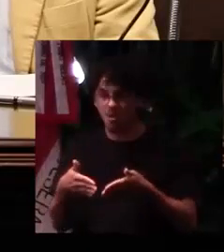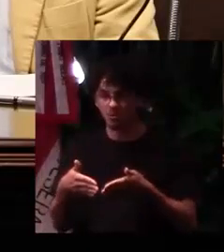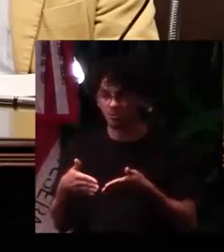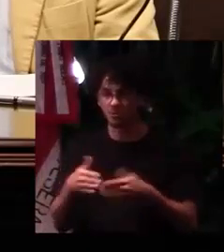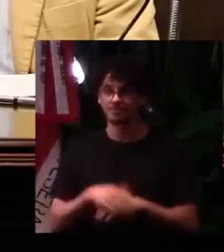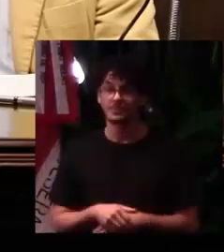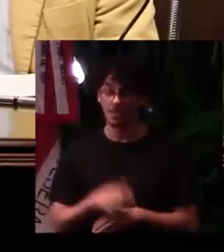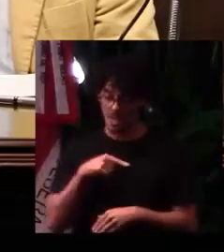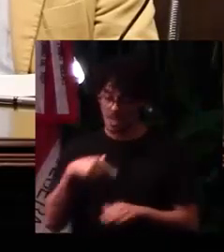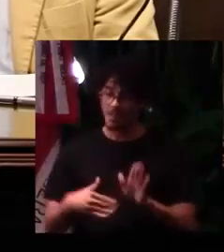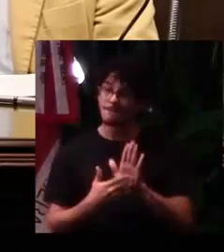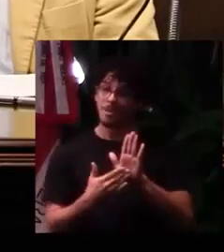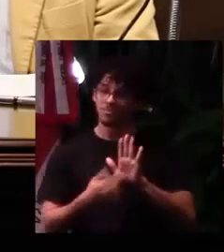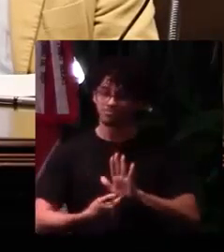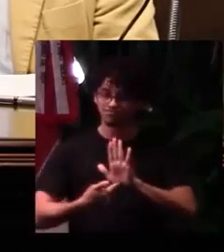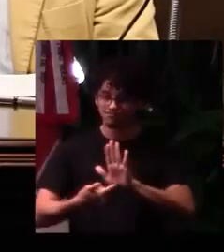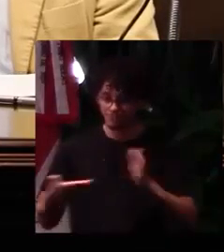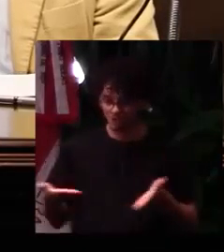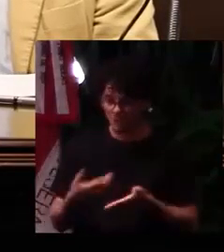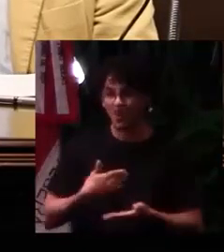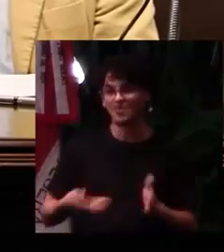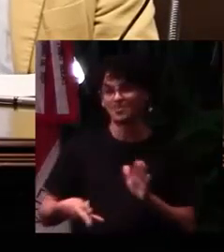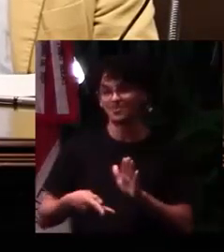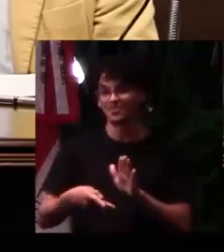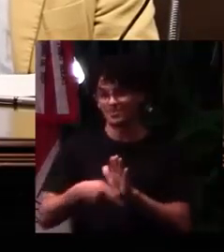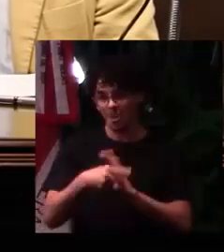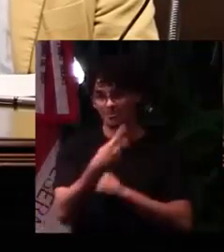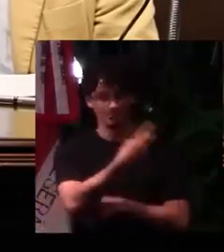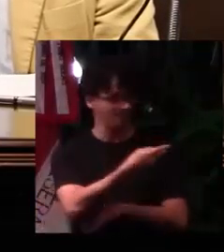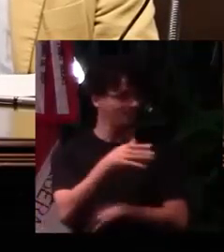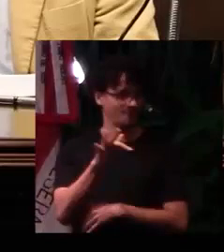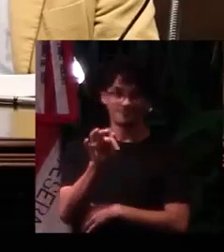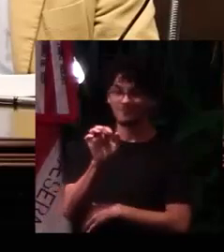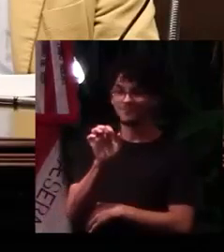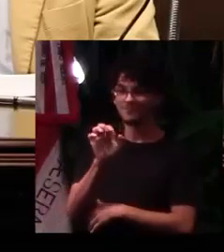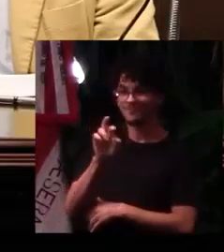essa proposta chegou aqui na academia pelo Fernando Amando,